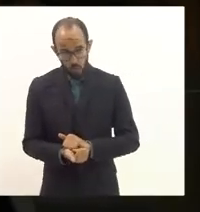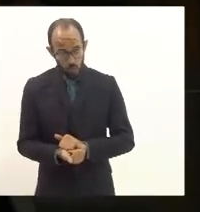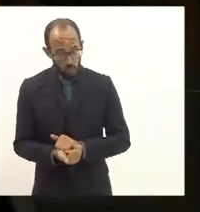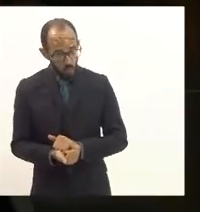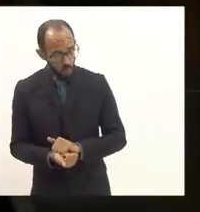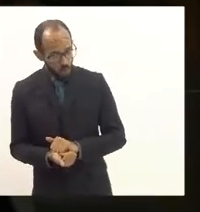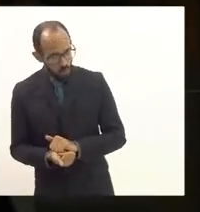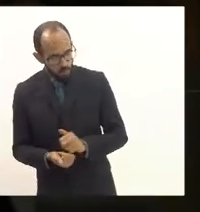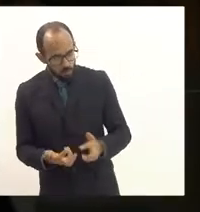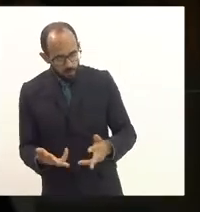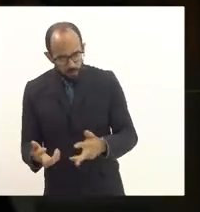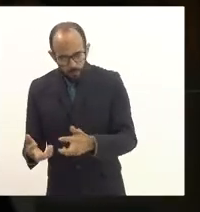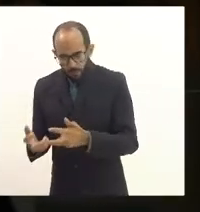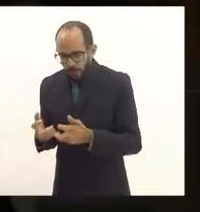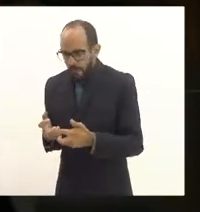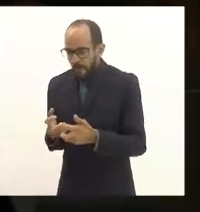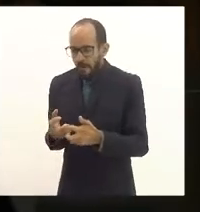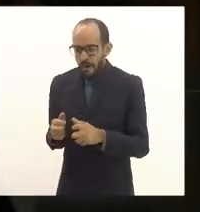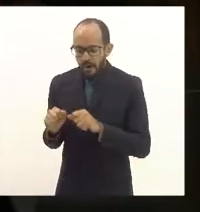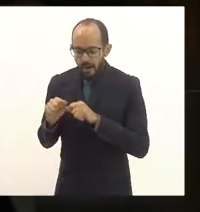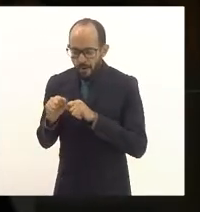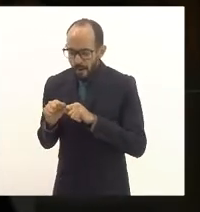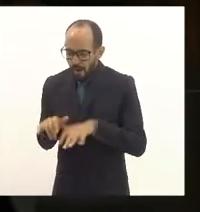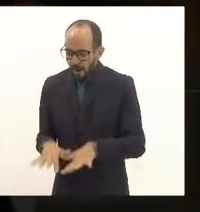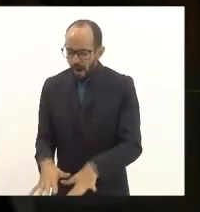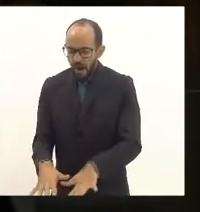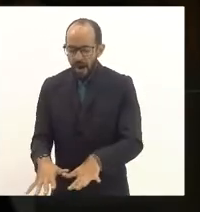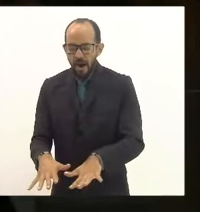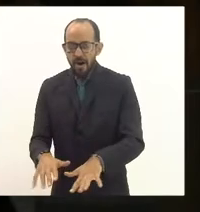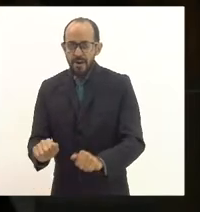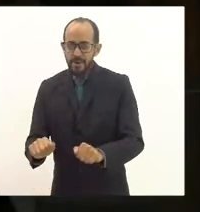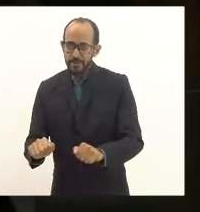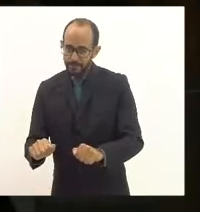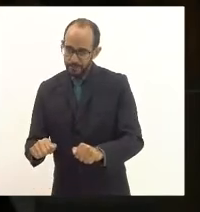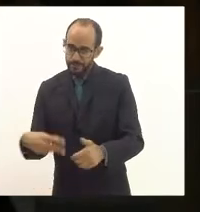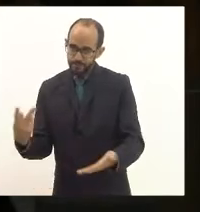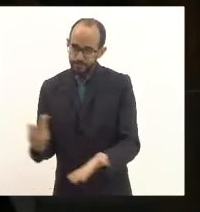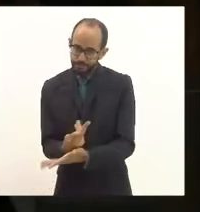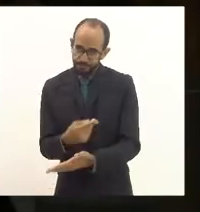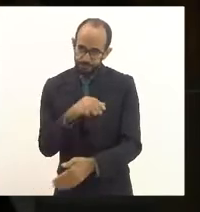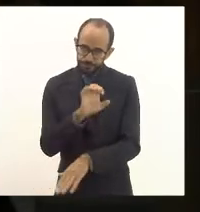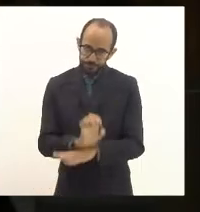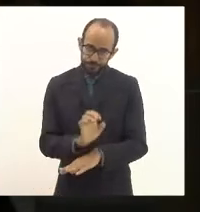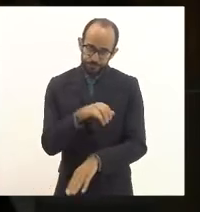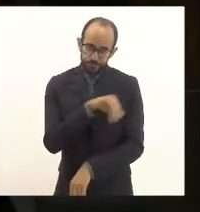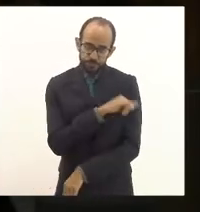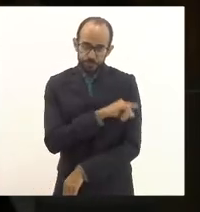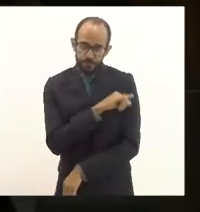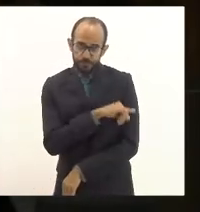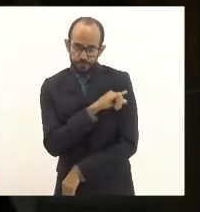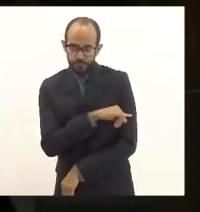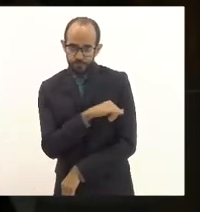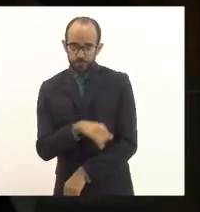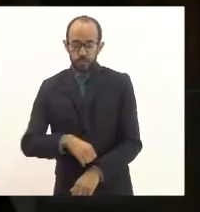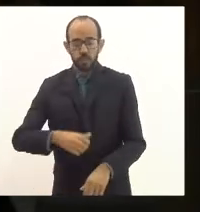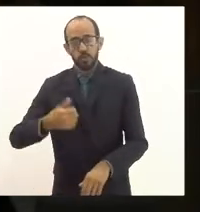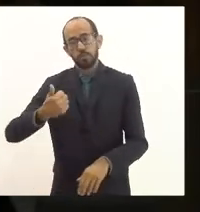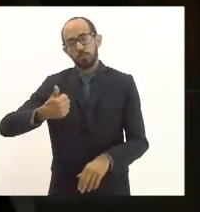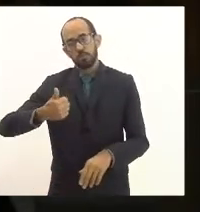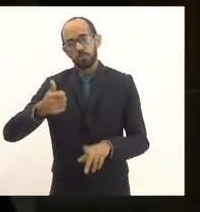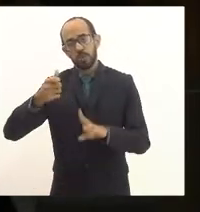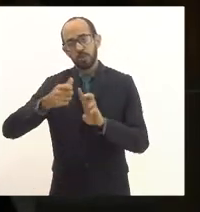visando as calamidades públicas que ocorreram no nosso estado no primeiro trimestre de